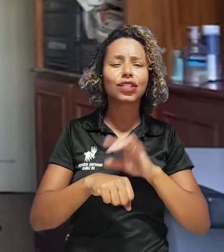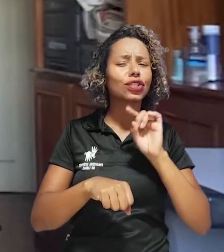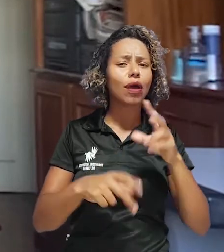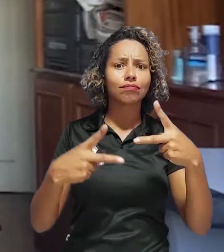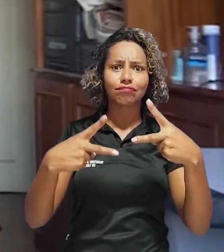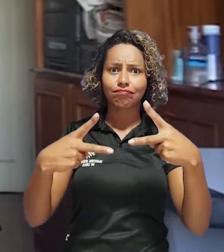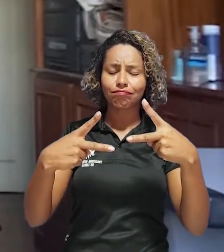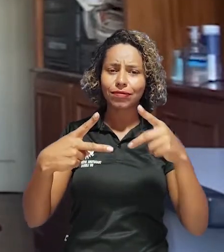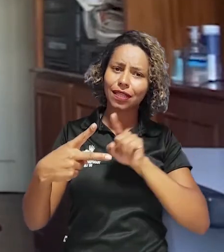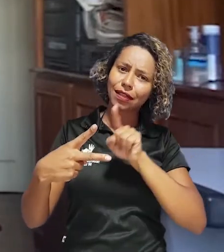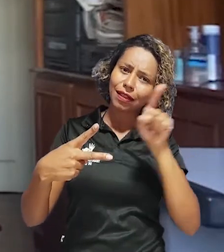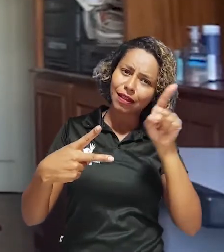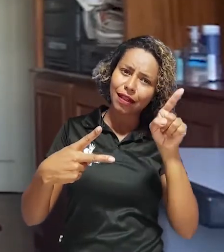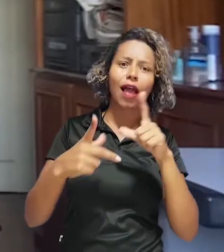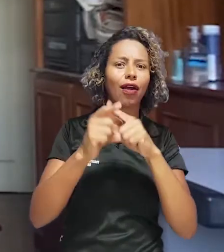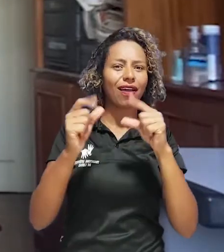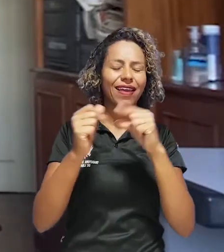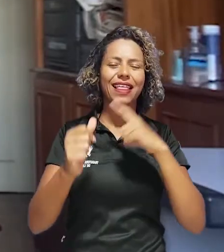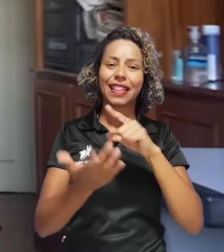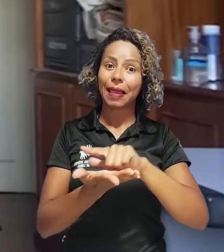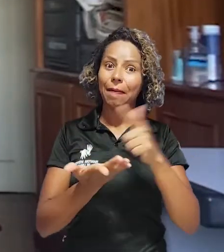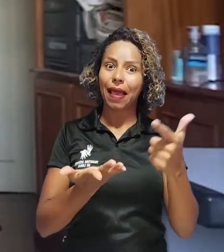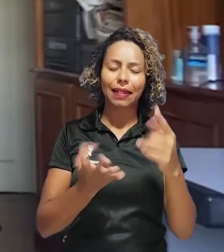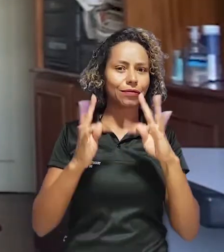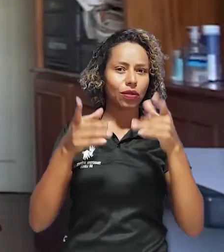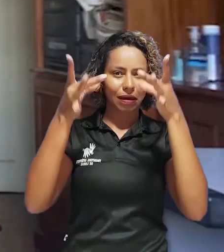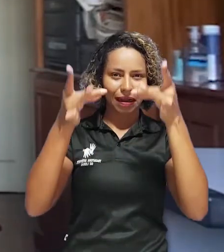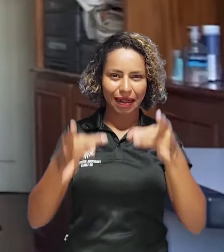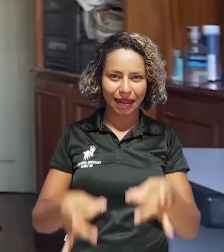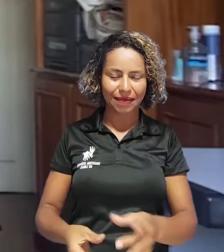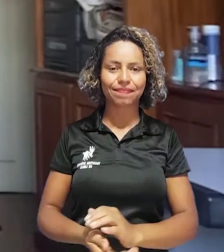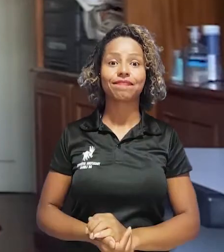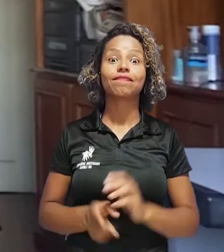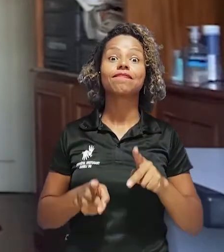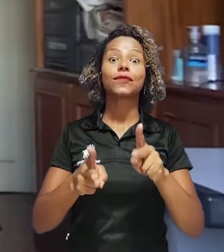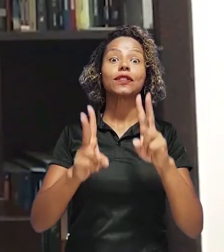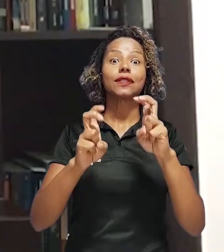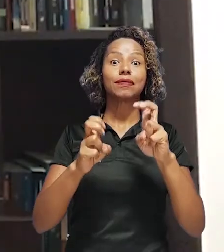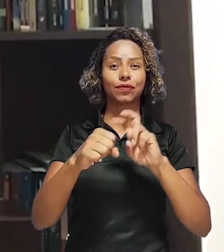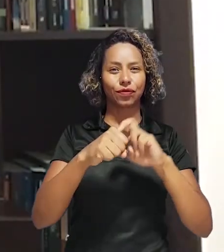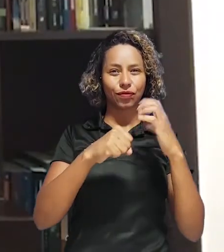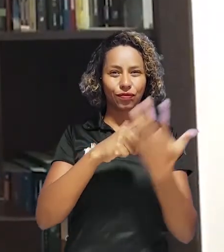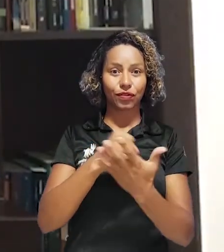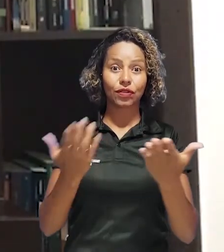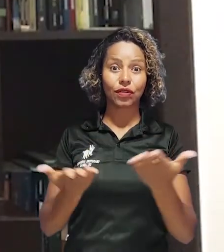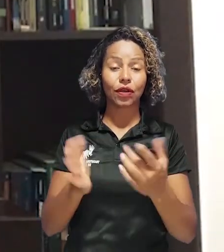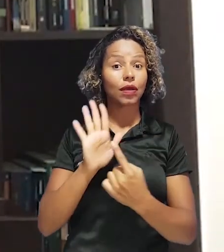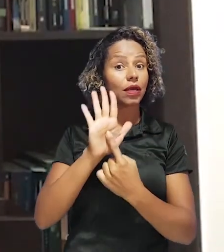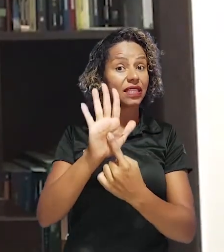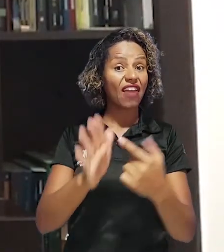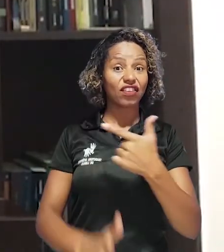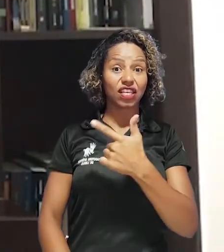mais sobre essa pesquisa é só acessar o nosso portal de notícias e conferir a matéria completa e continuamos falando